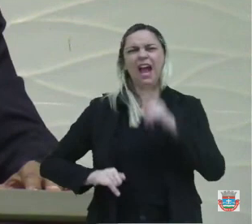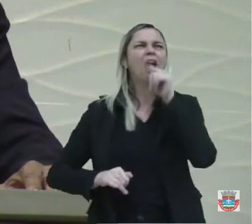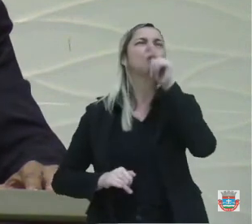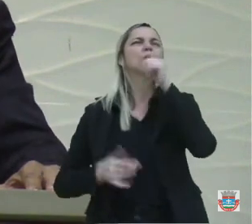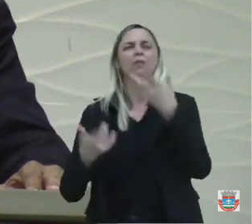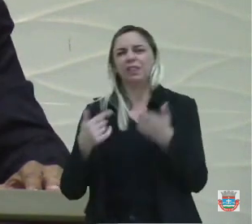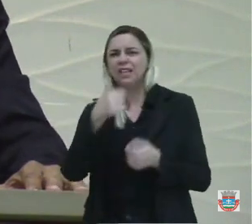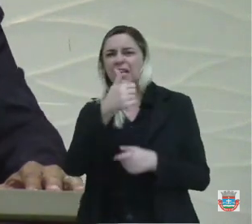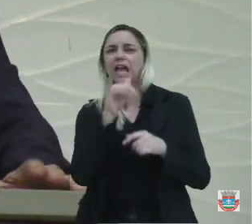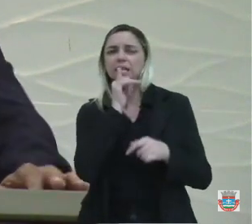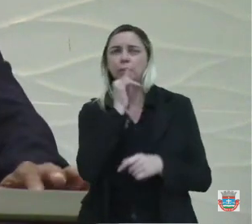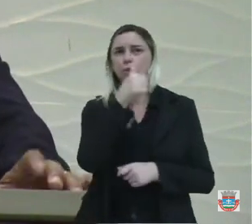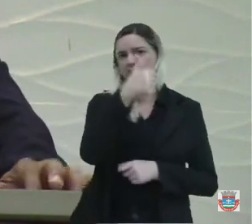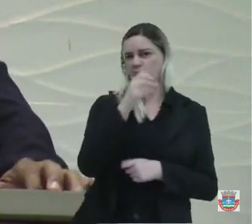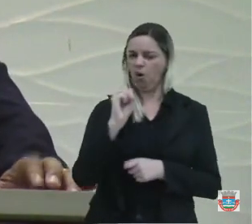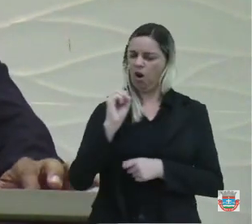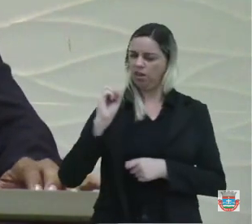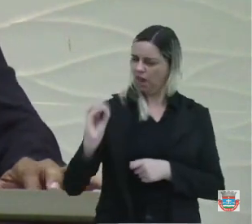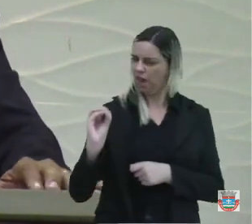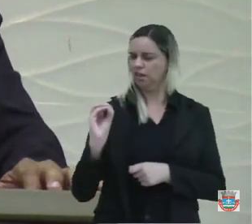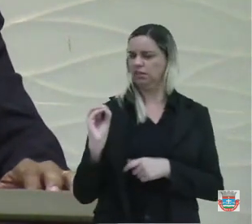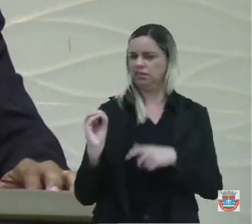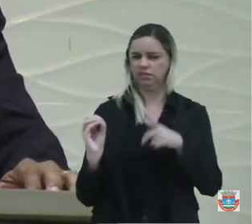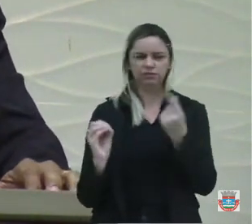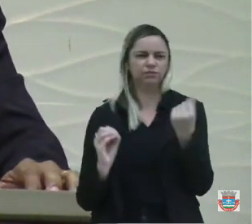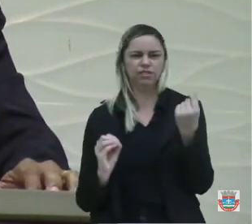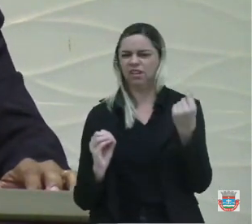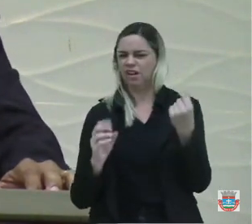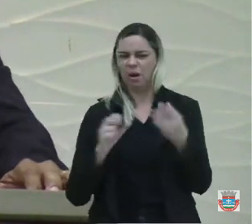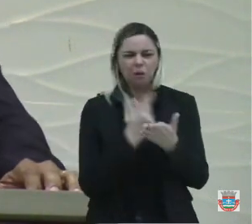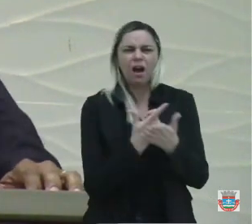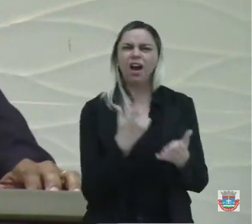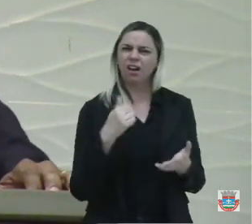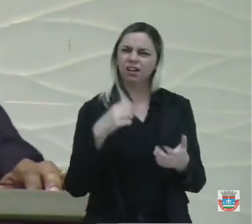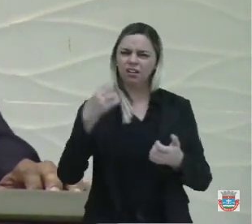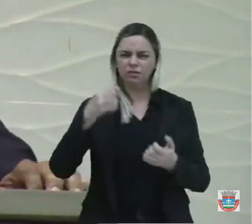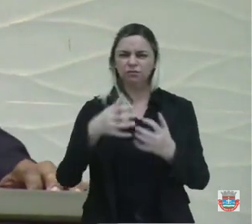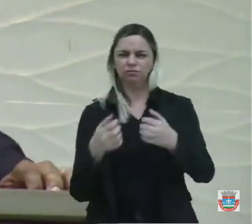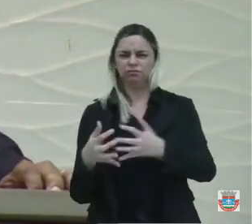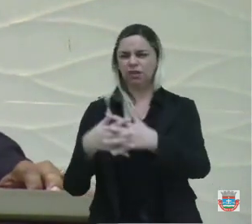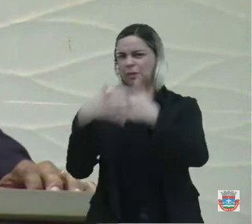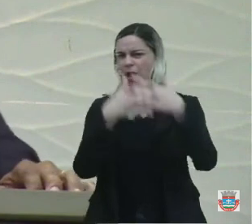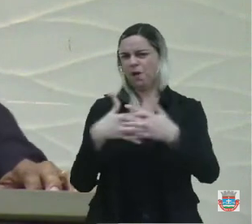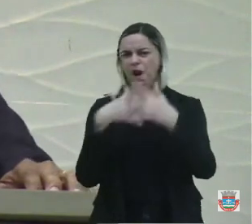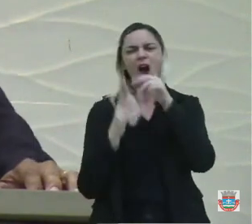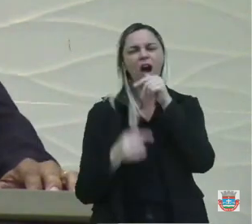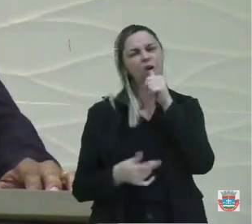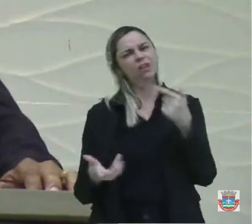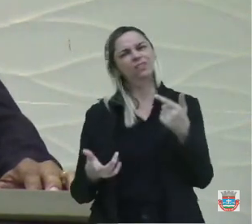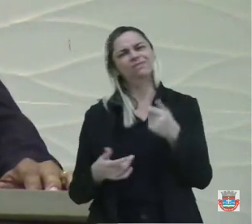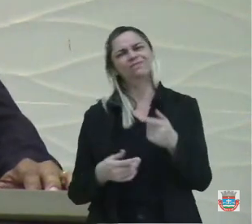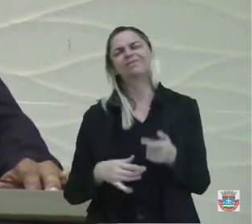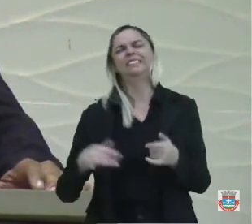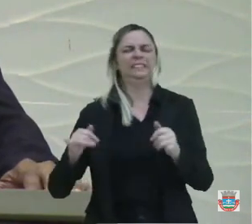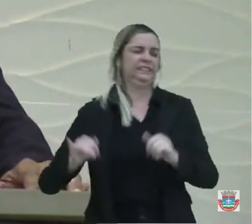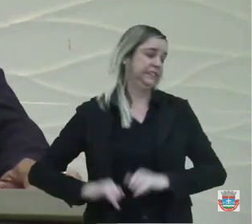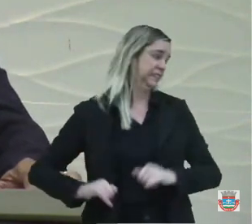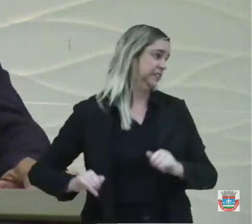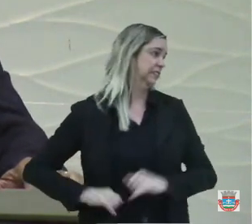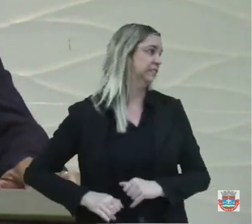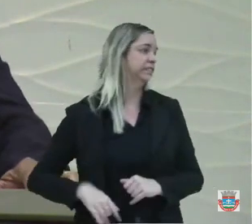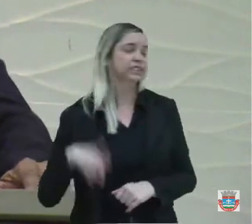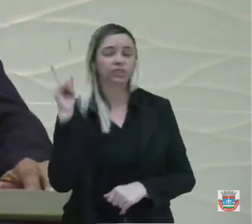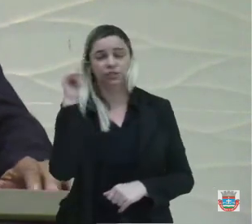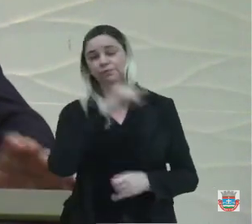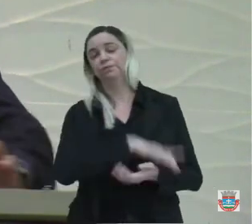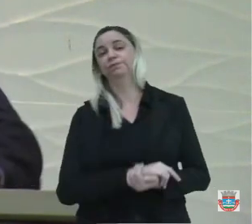180, 200 reais, colega Pachequim, para comprar um caminhão d'água, é sacrificoso. E o